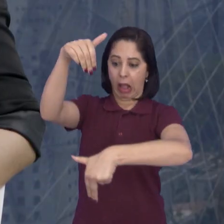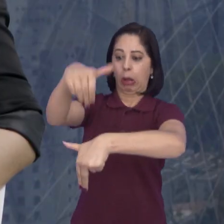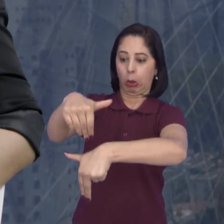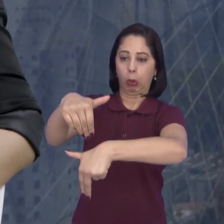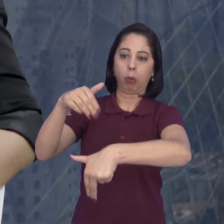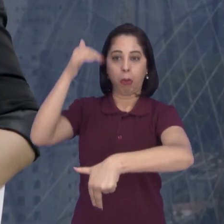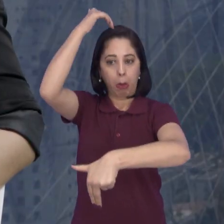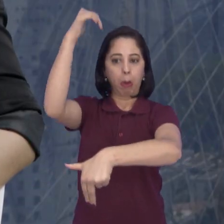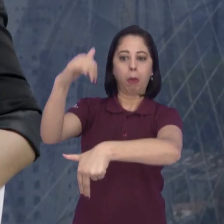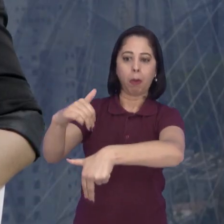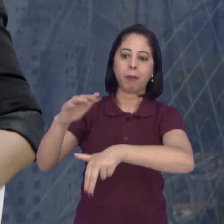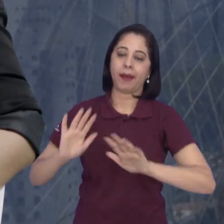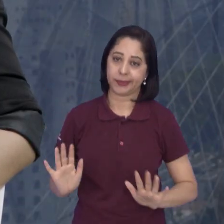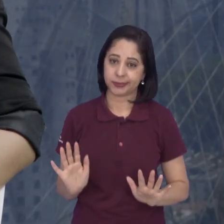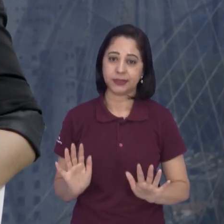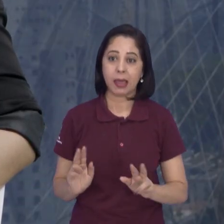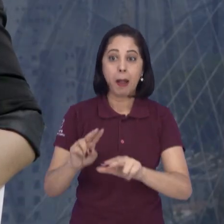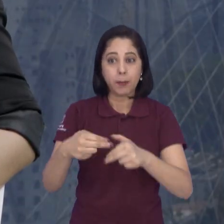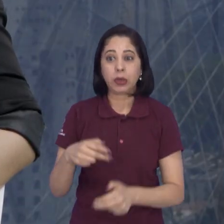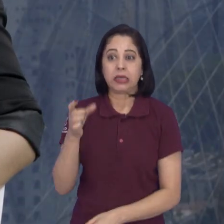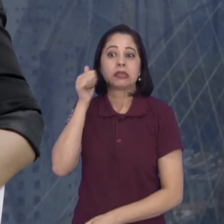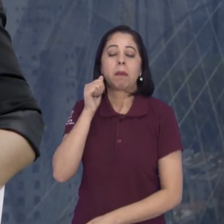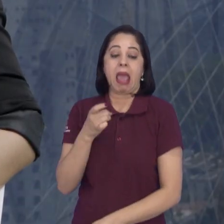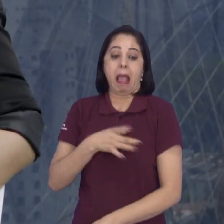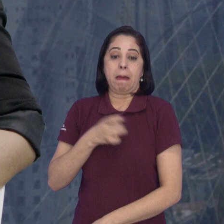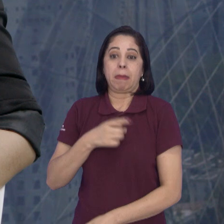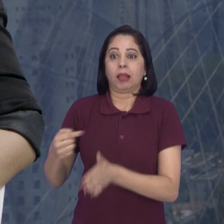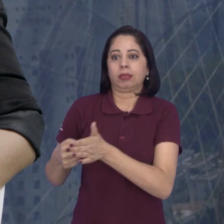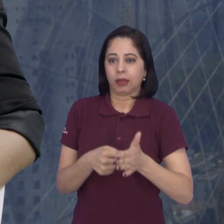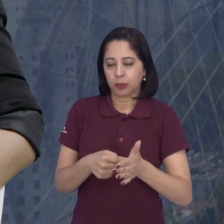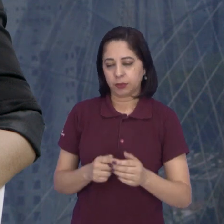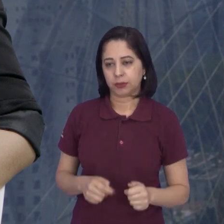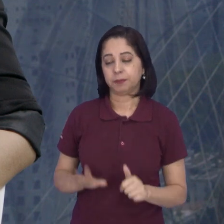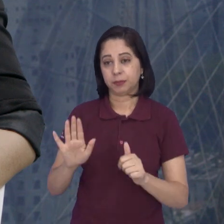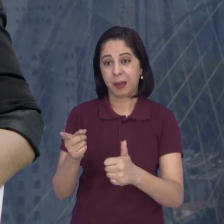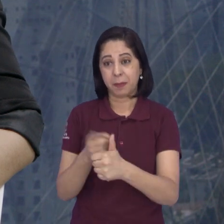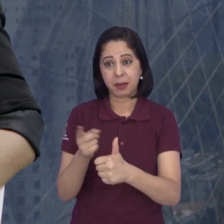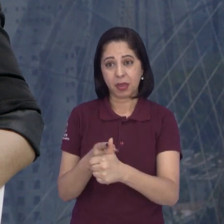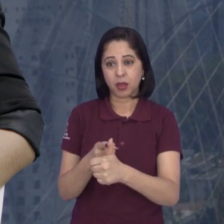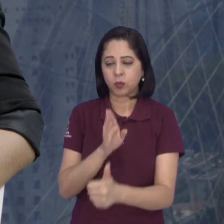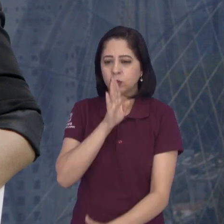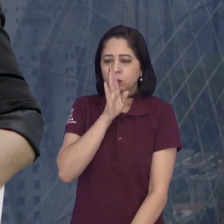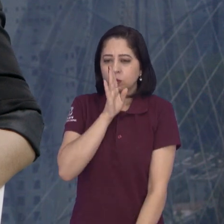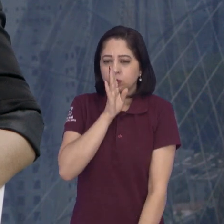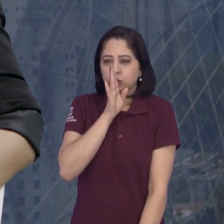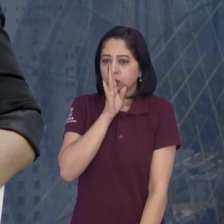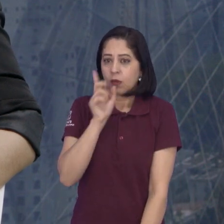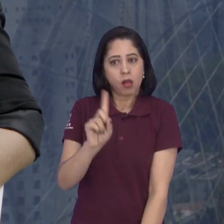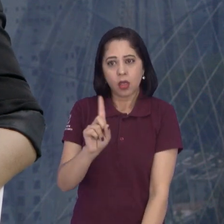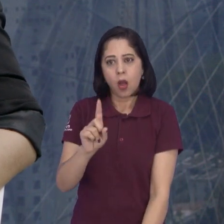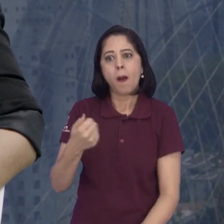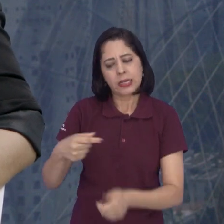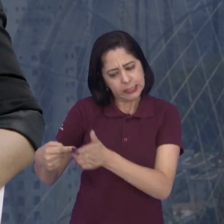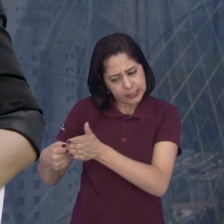fazer as denúncias, né? Primeiro, a importância de não se calar, né? De fazer